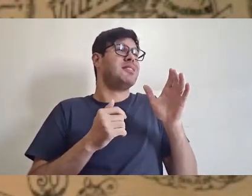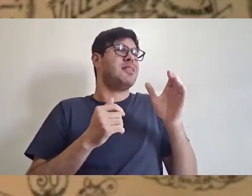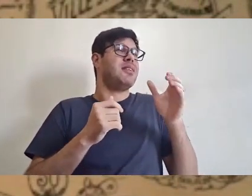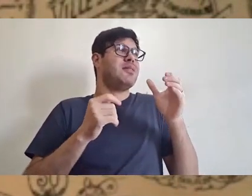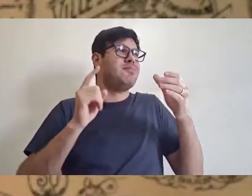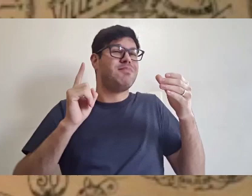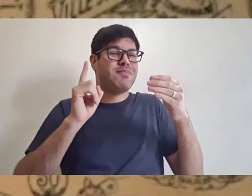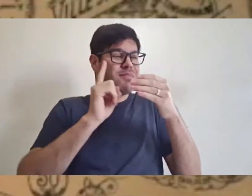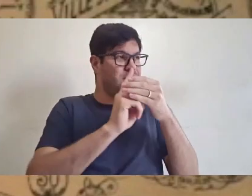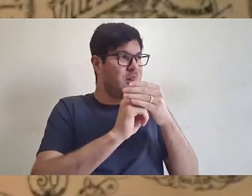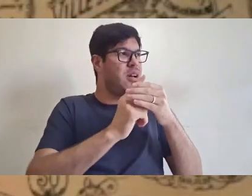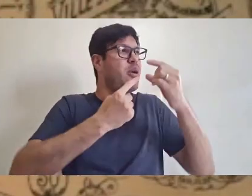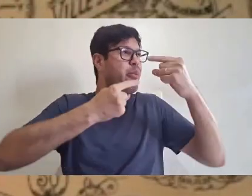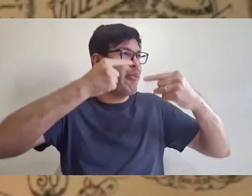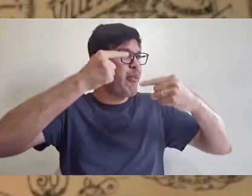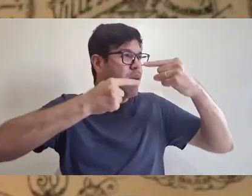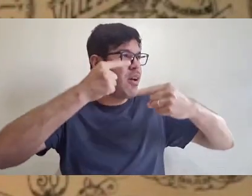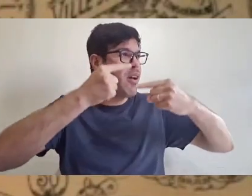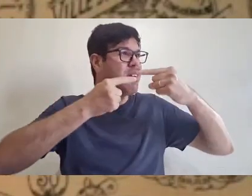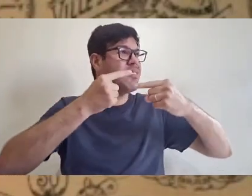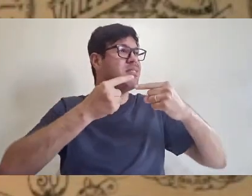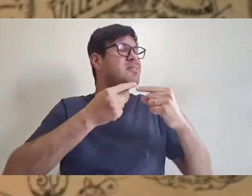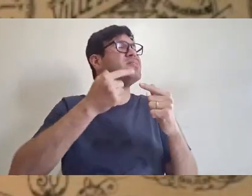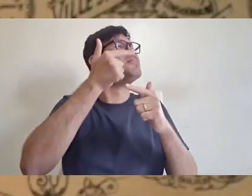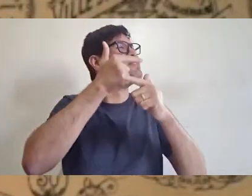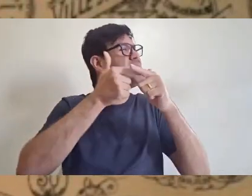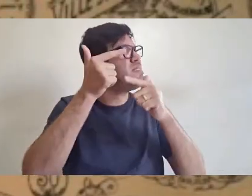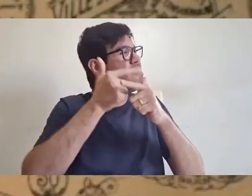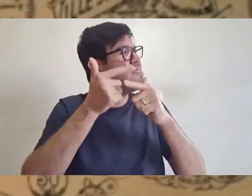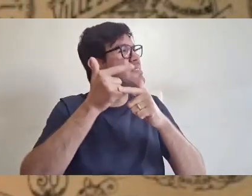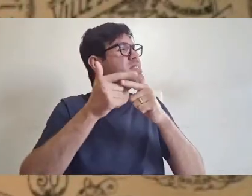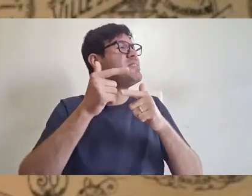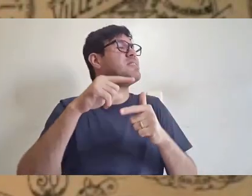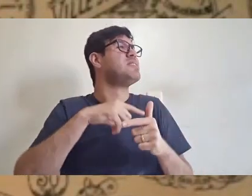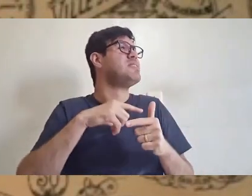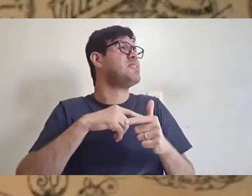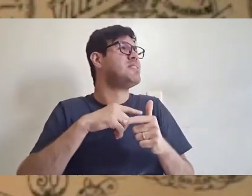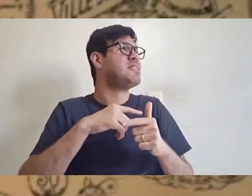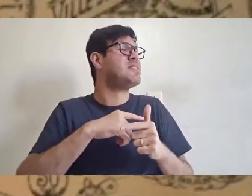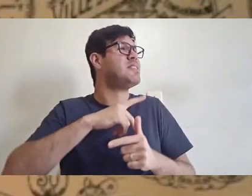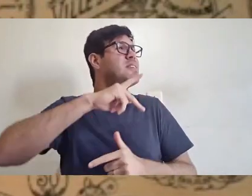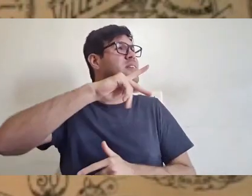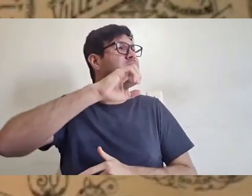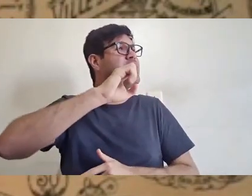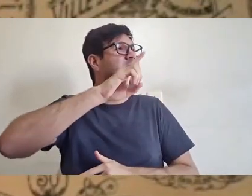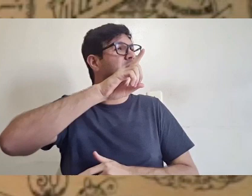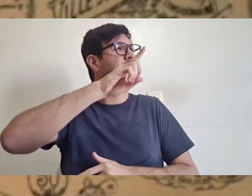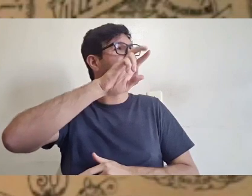né? Esses emblemas todos aí, né? Veja o caso do Pedrinho, né?